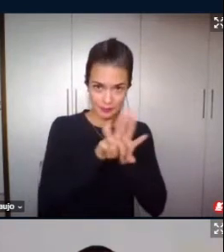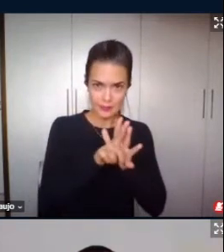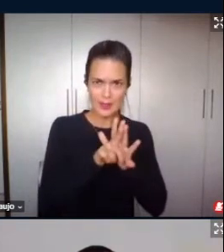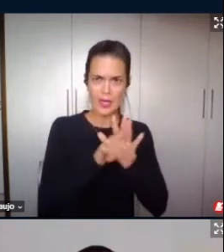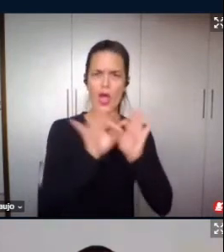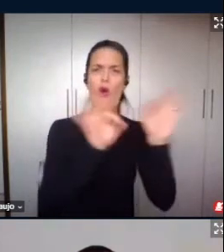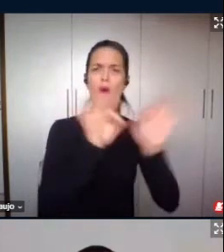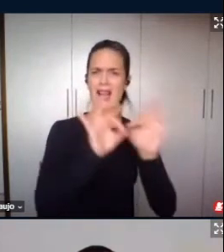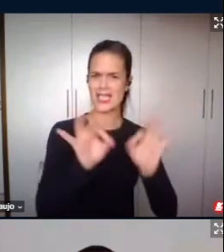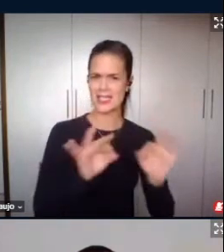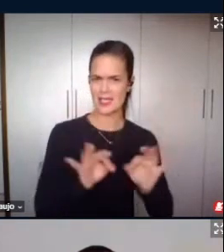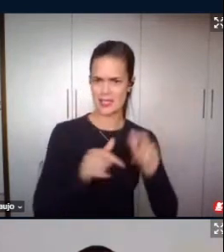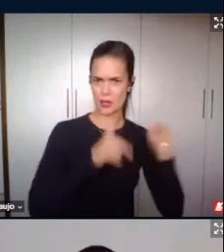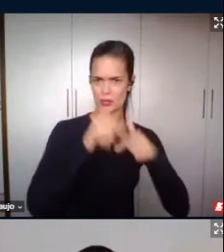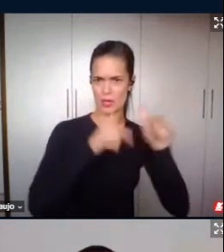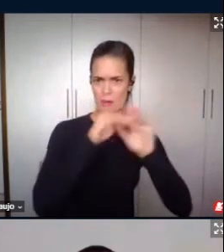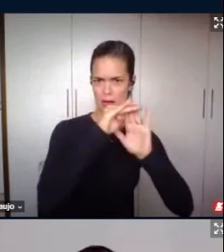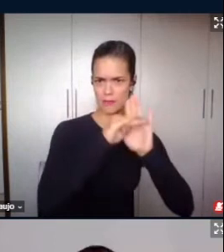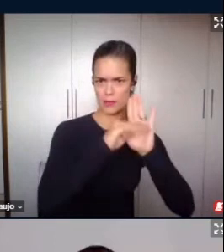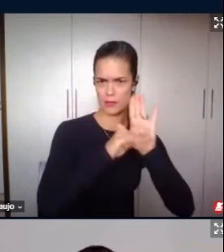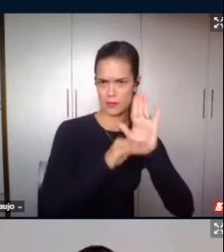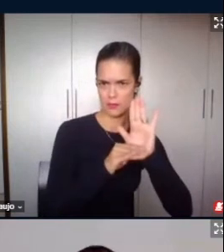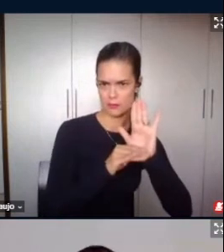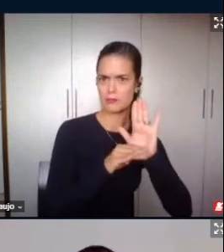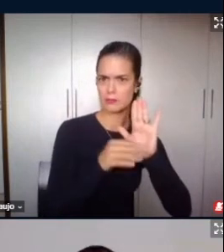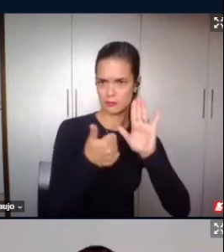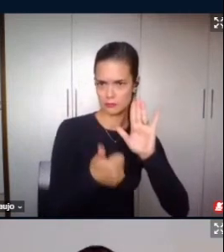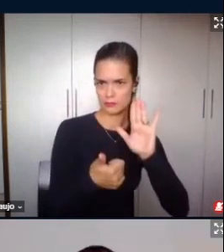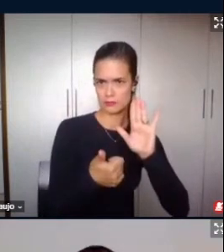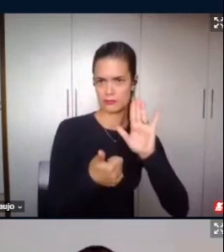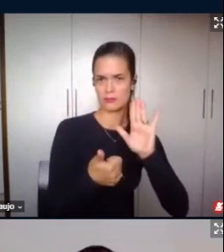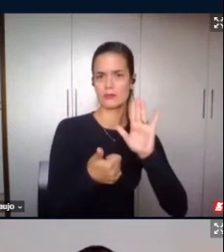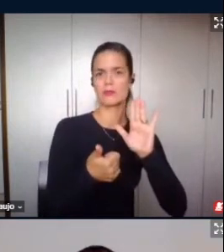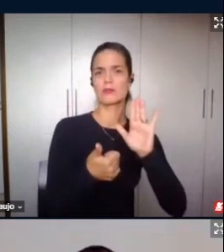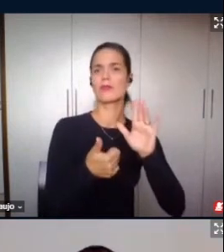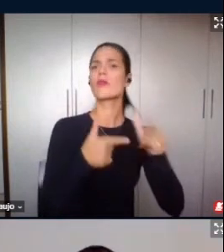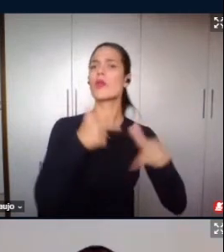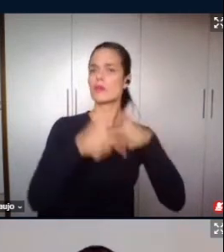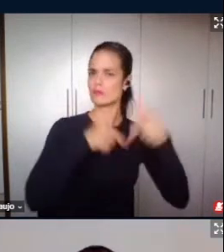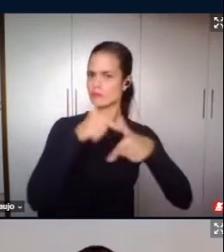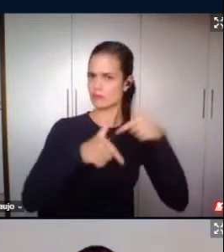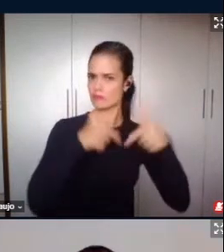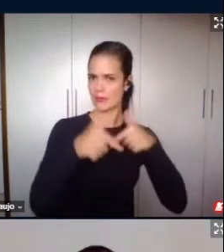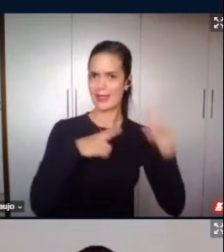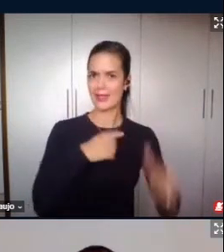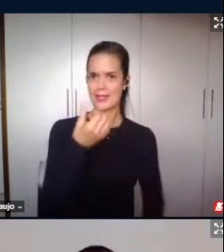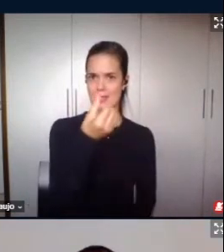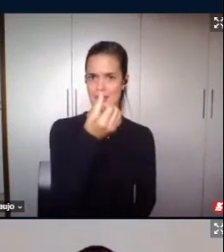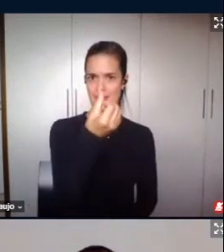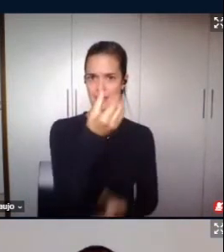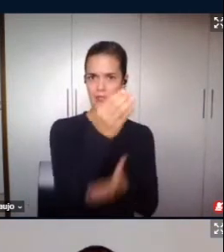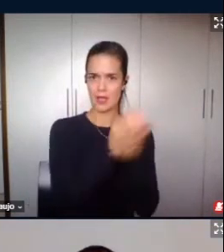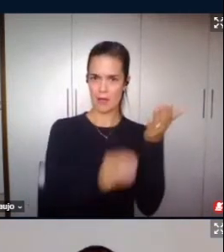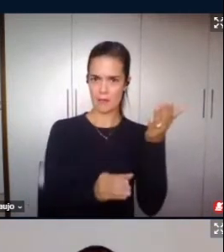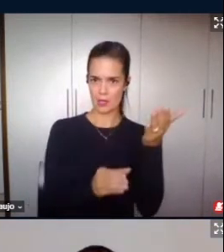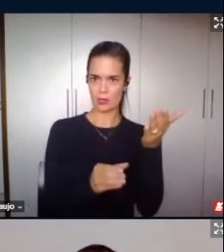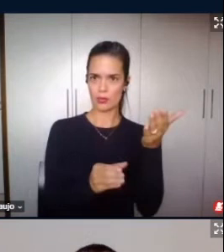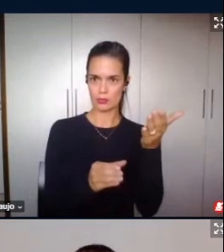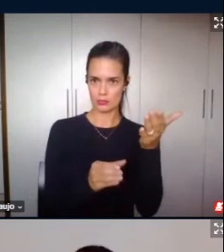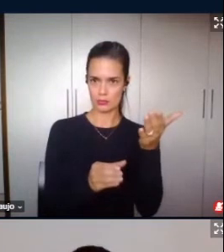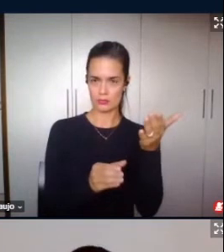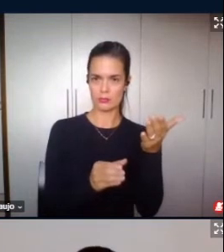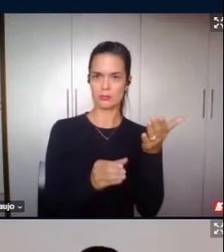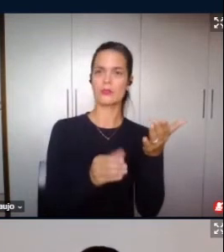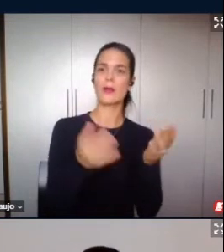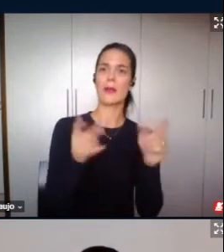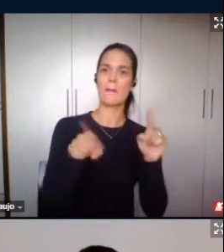né? A organização, o trabalho está organizado em 6 capítulos, contando com a